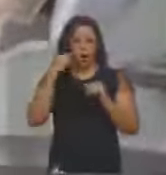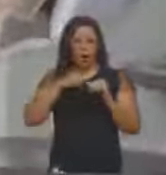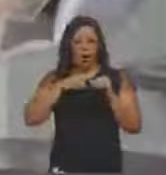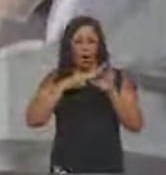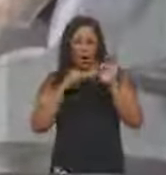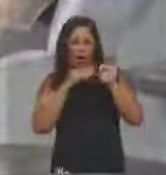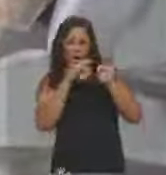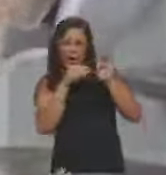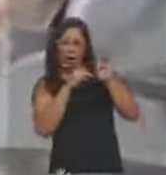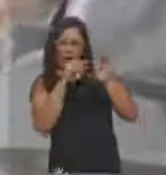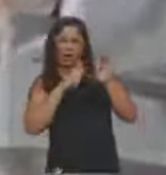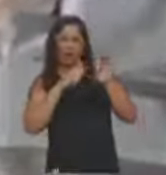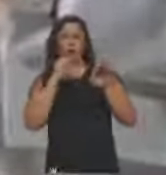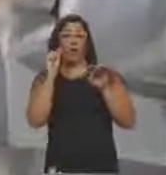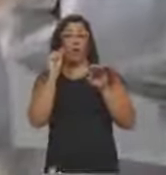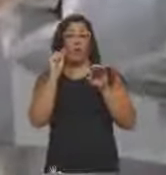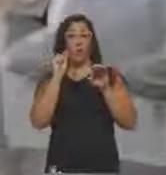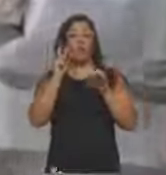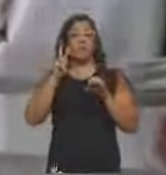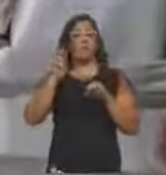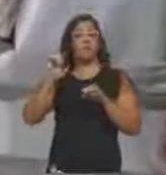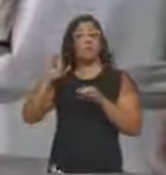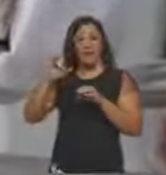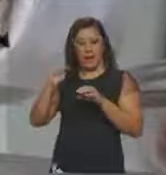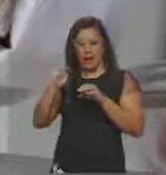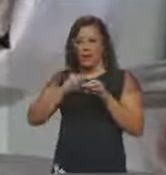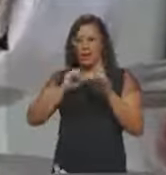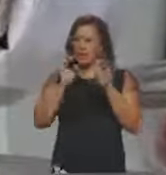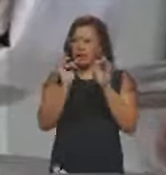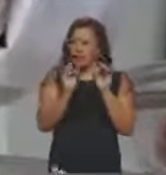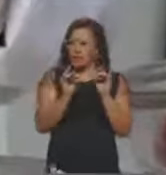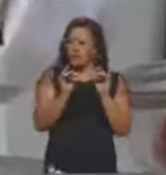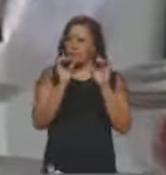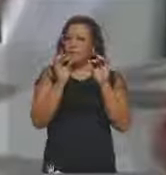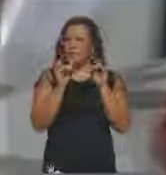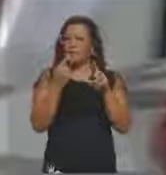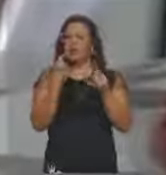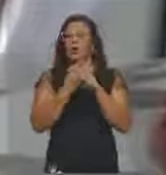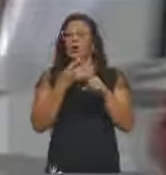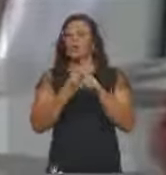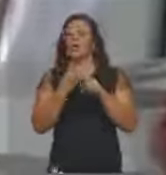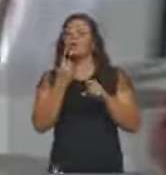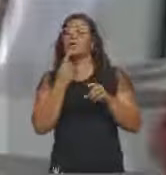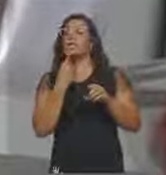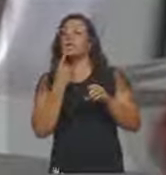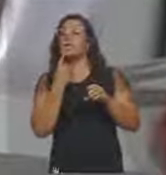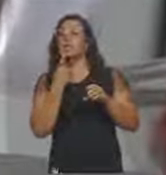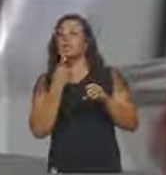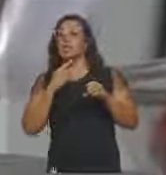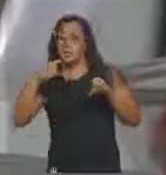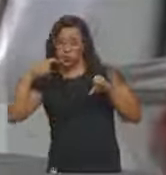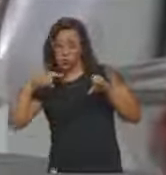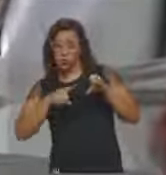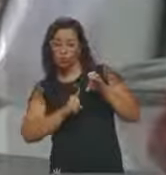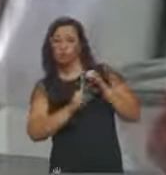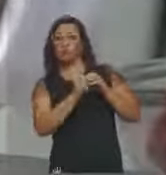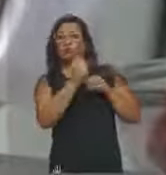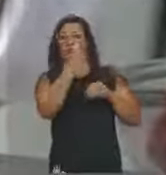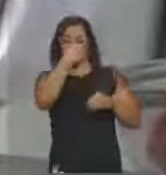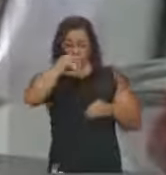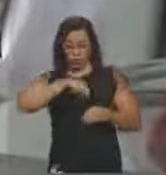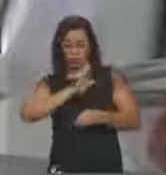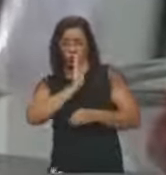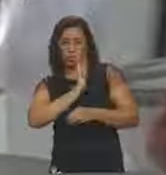vendo são as veias. É uma estrutura bem mais fina, mais delicada, porque ela traz o sangue do corpo para o